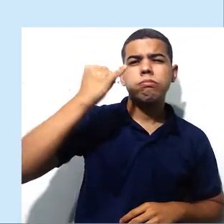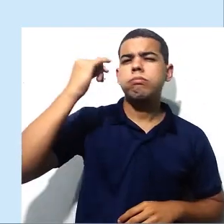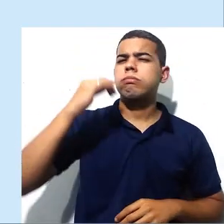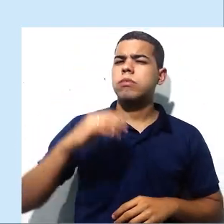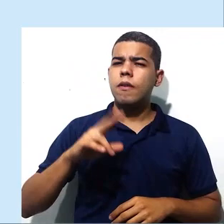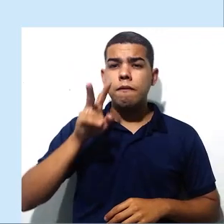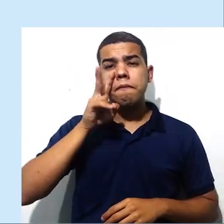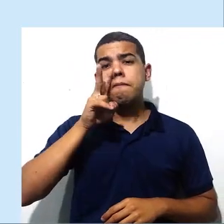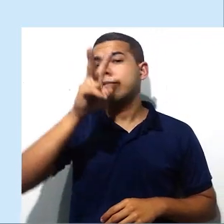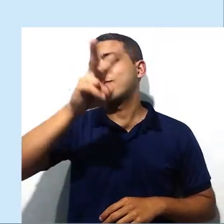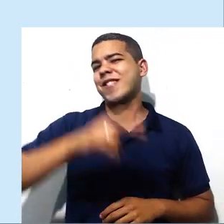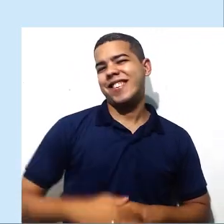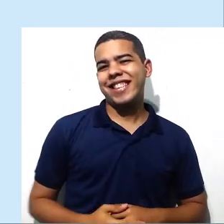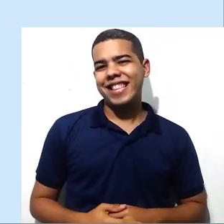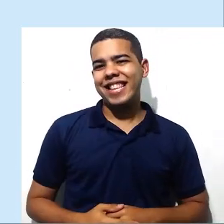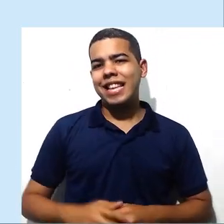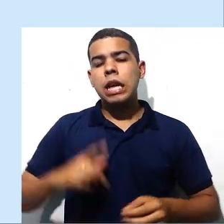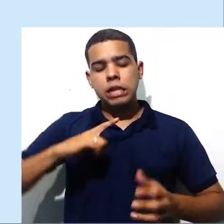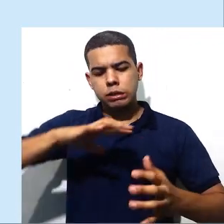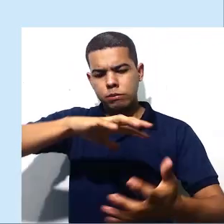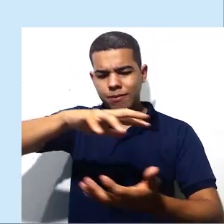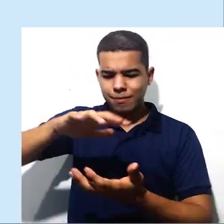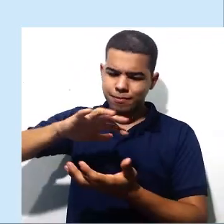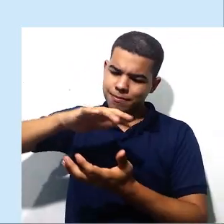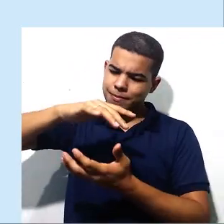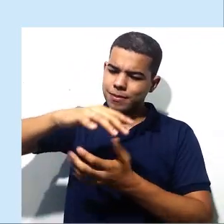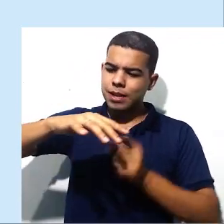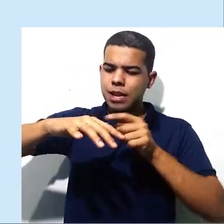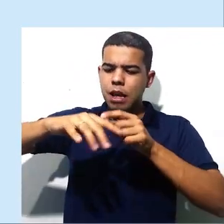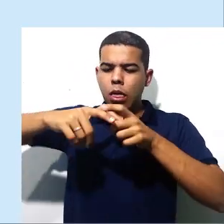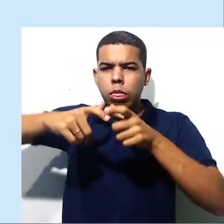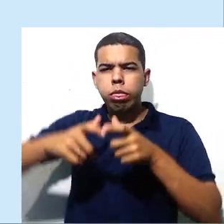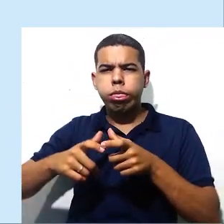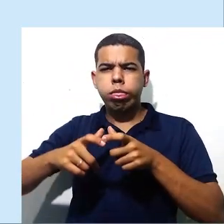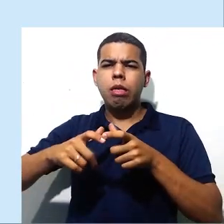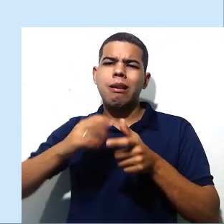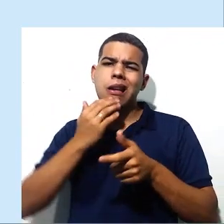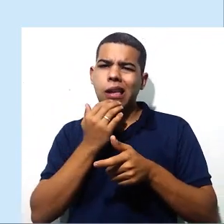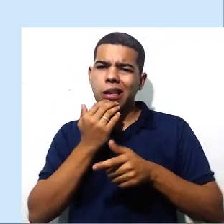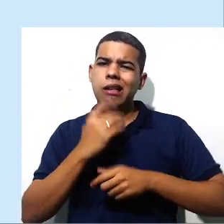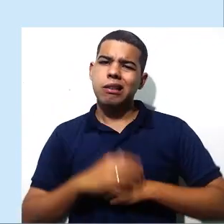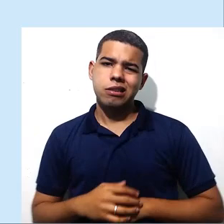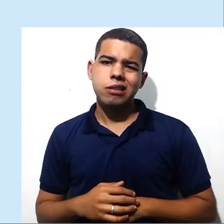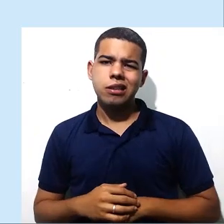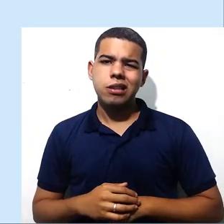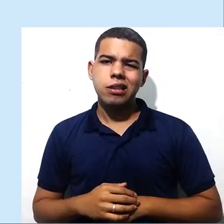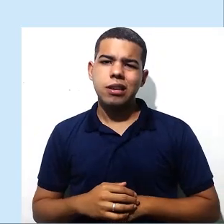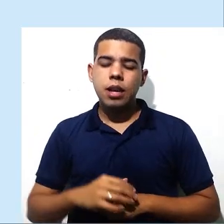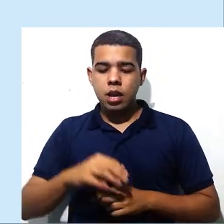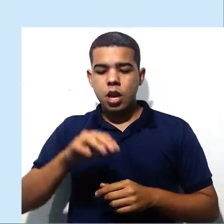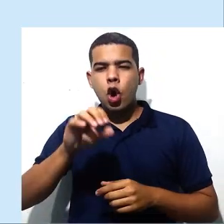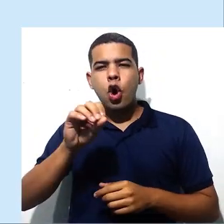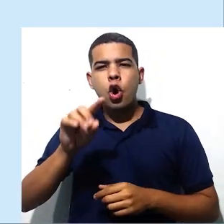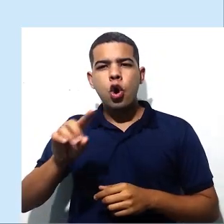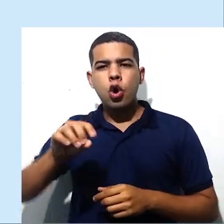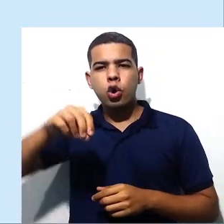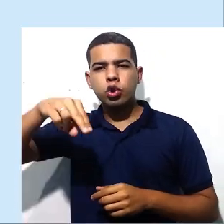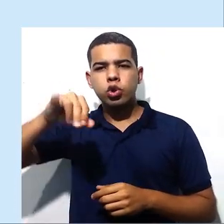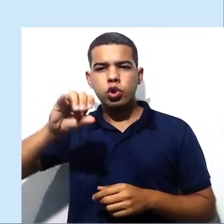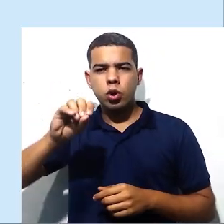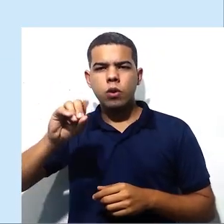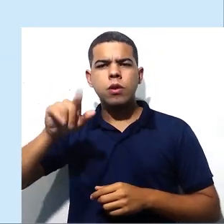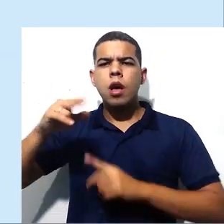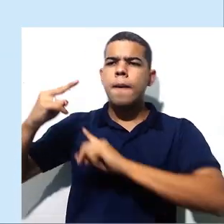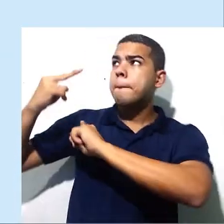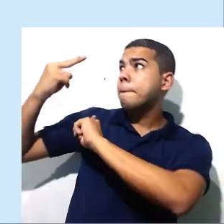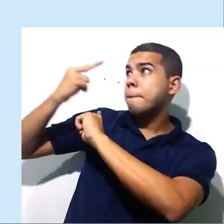se trata de um buraco que existe na nossa camada de ozônio. A camada de ozônio ela está ali para proteger a